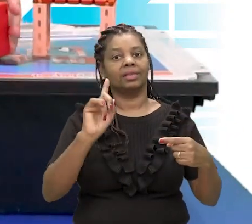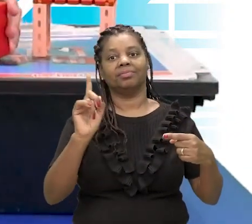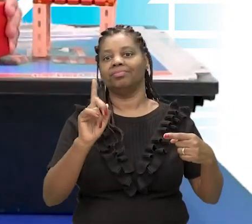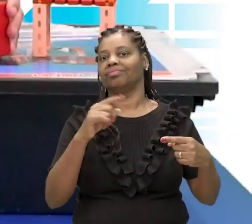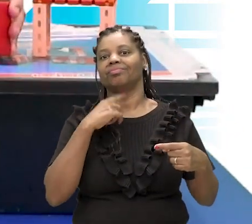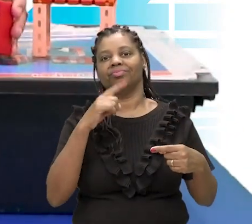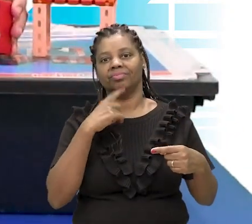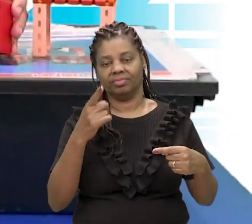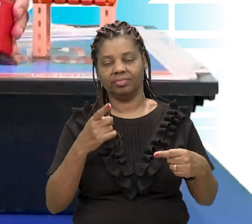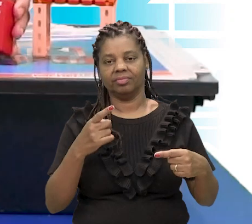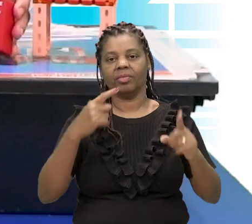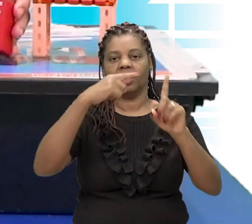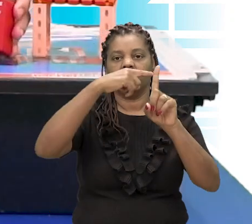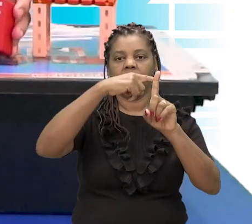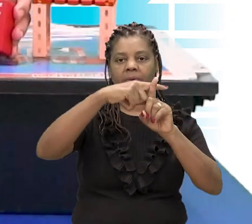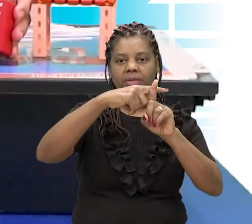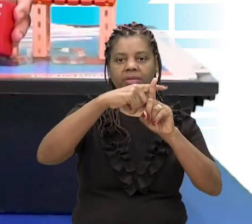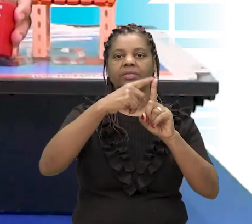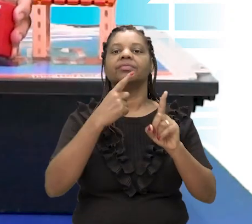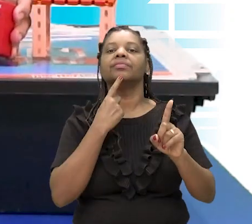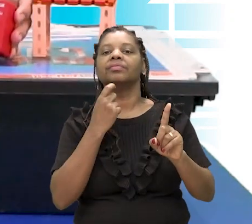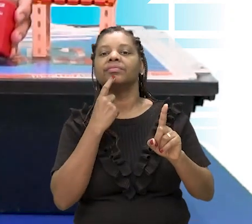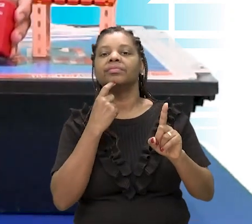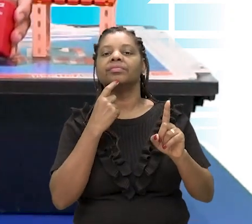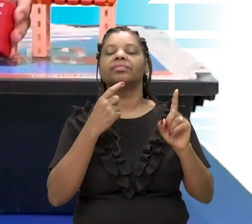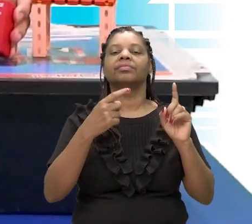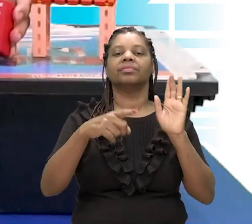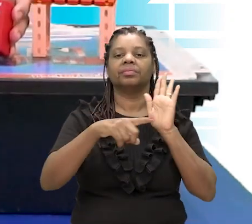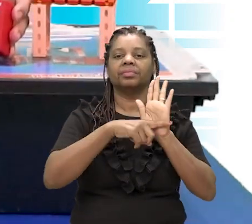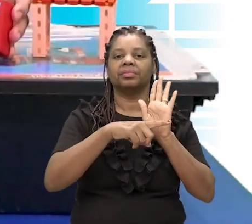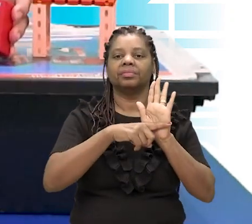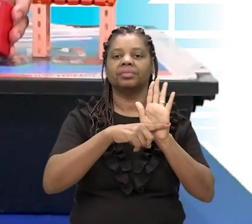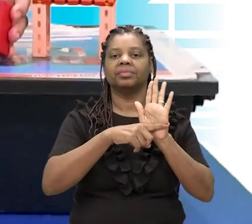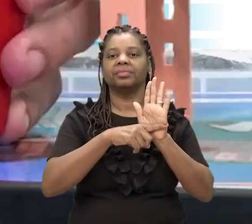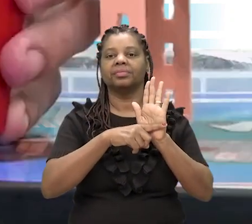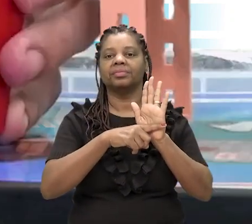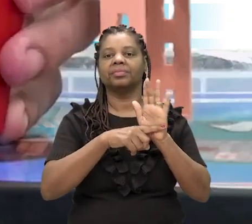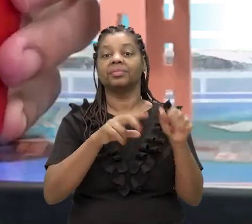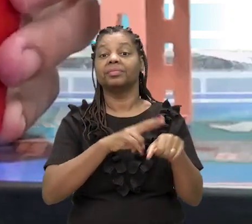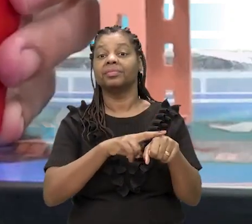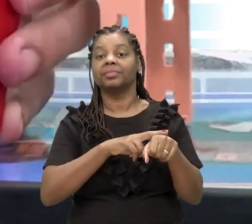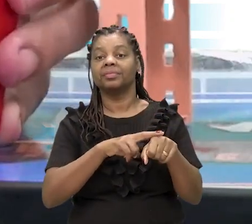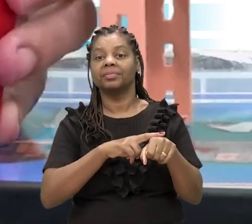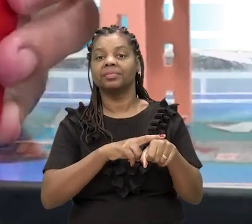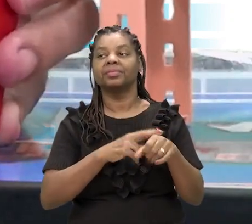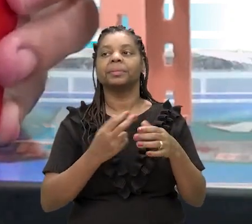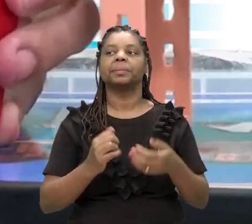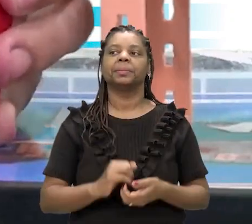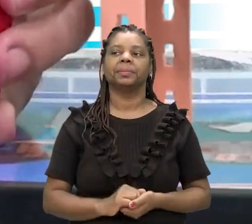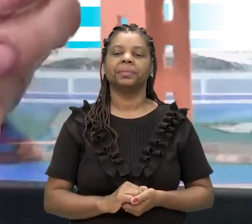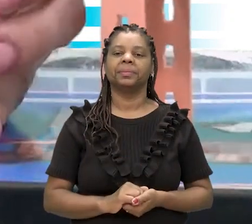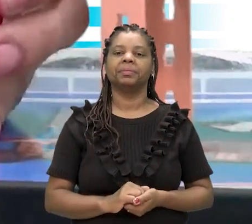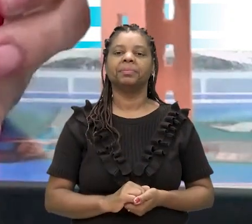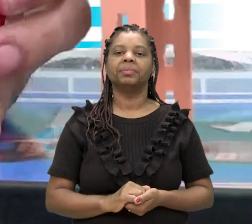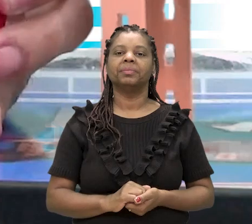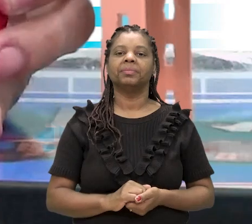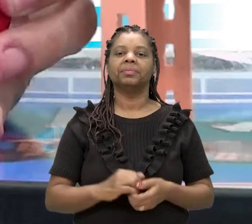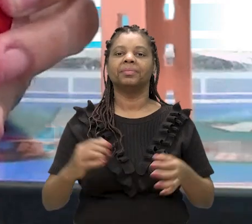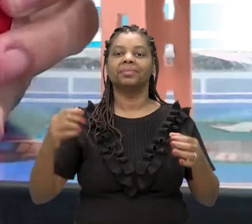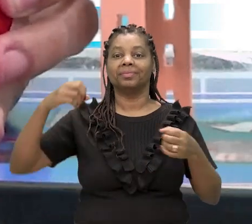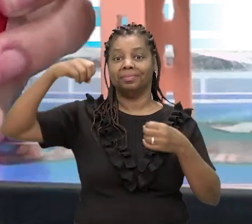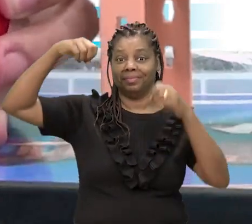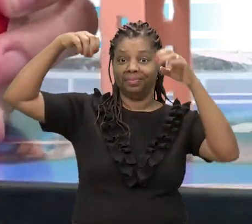funcionar. Então vou conectar o caminho de ir, positivo, o vermelho, e o caminho negativo.